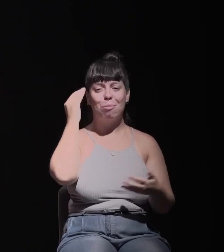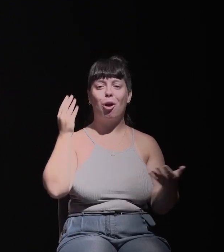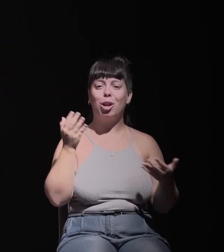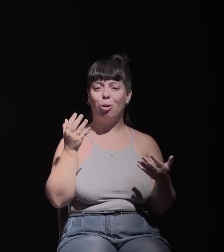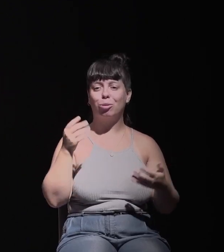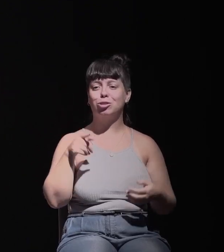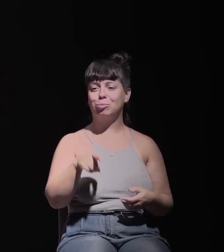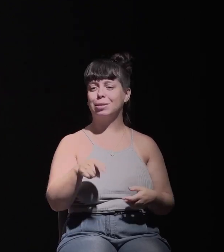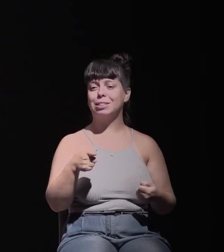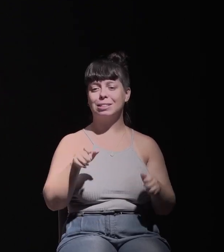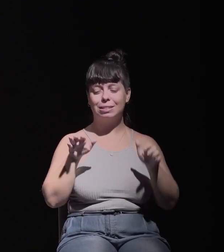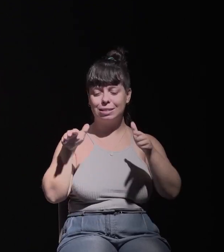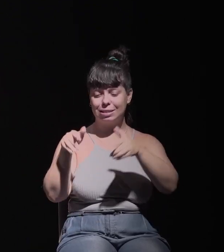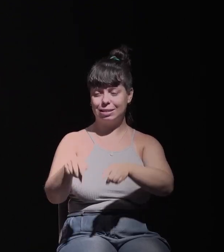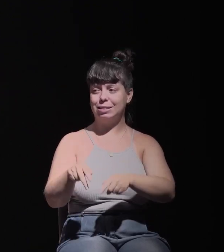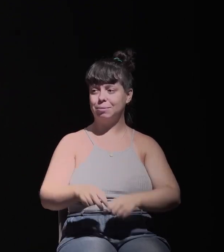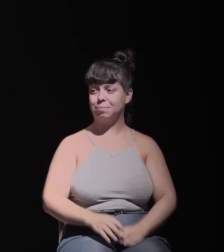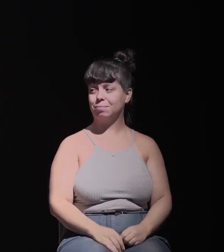dia.